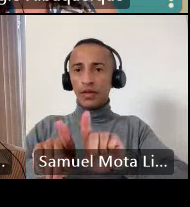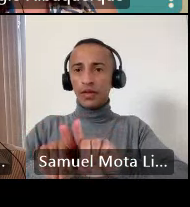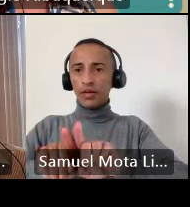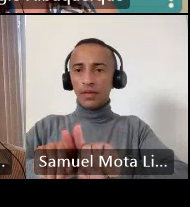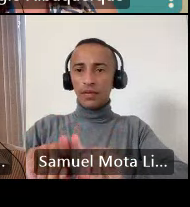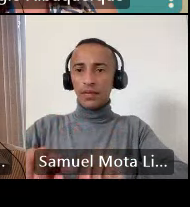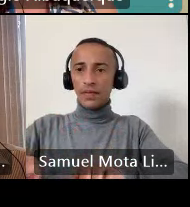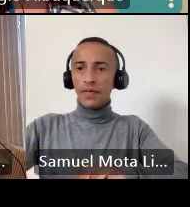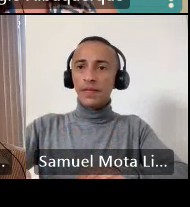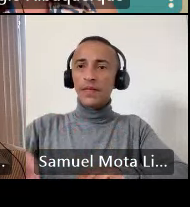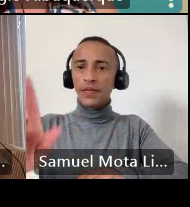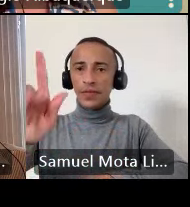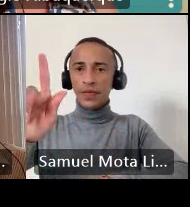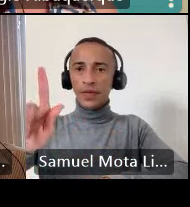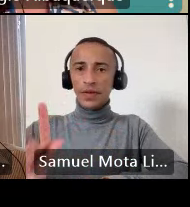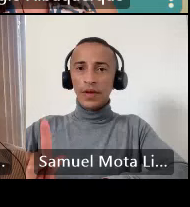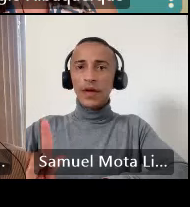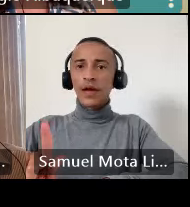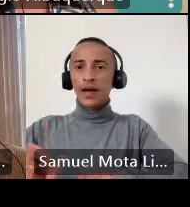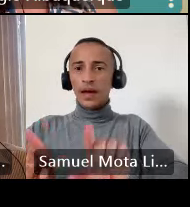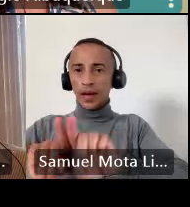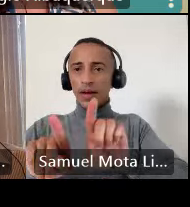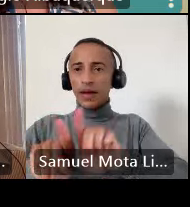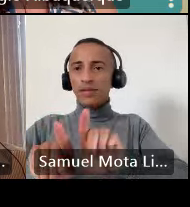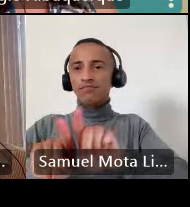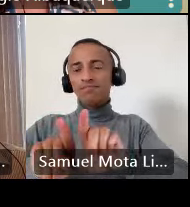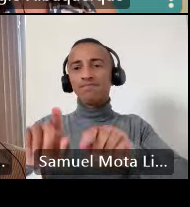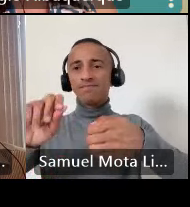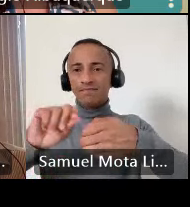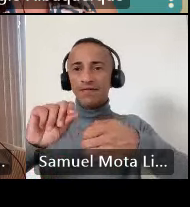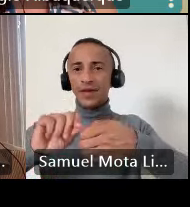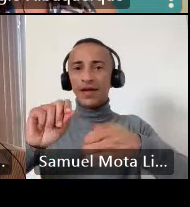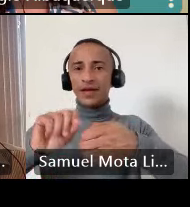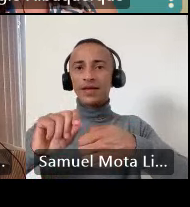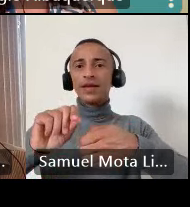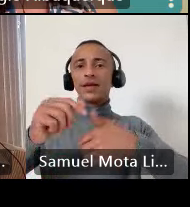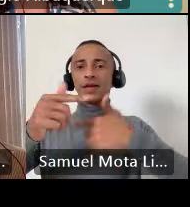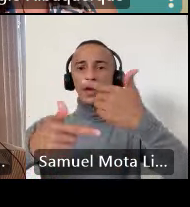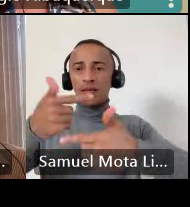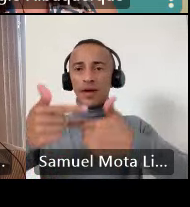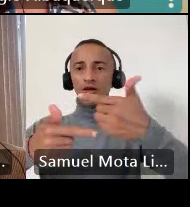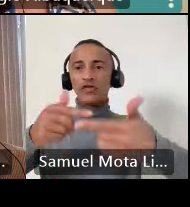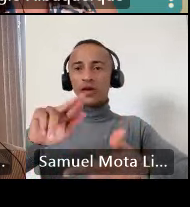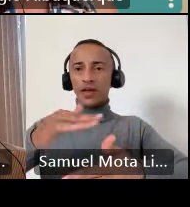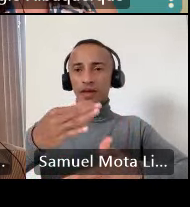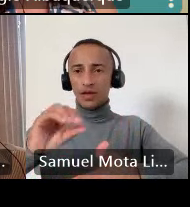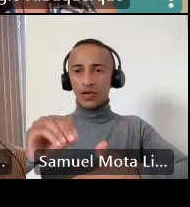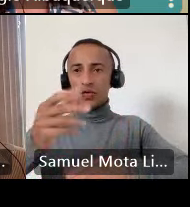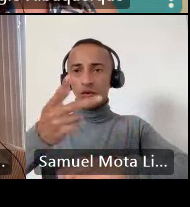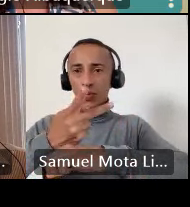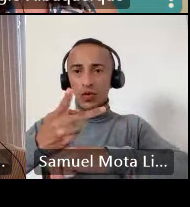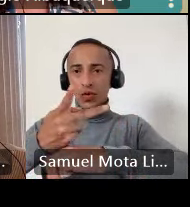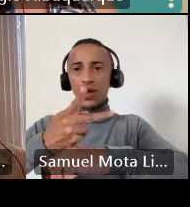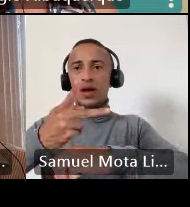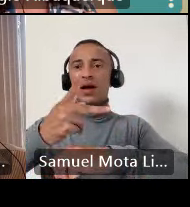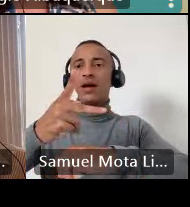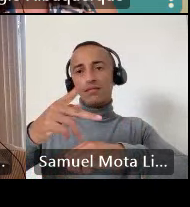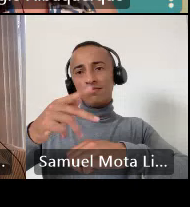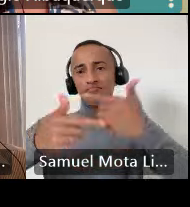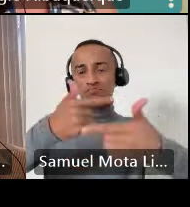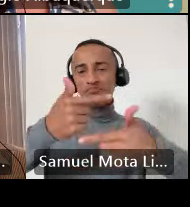motivação motivar os nossos atos e fazer a gestão de riscos né Eh buscar dados evidências vai nos